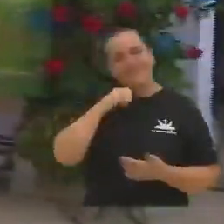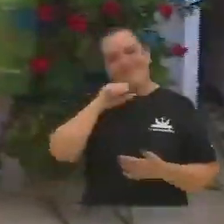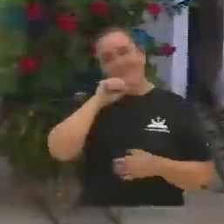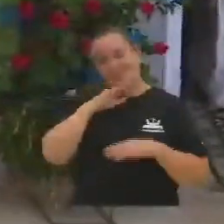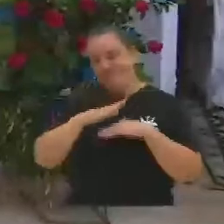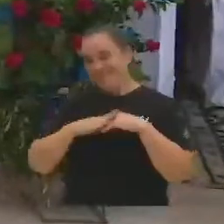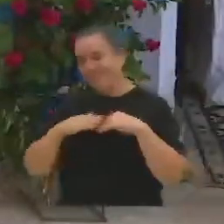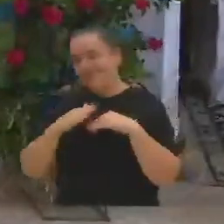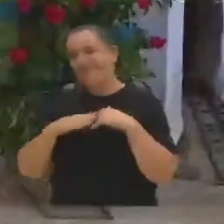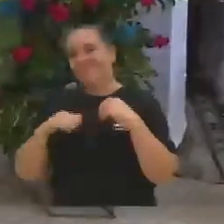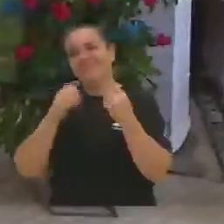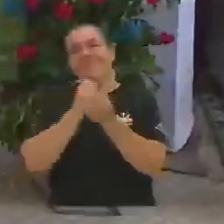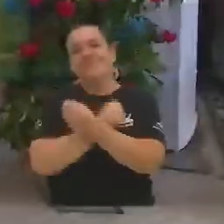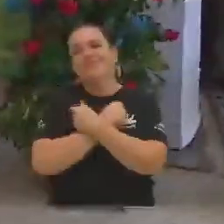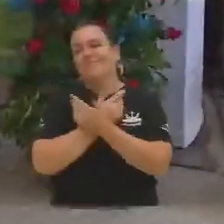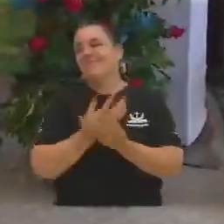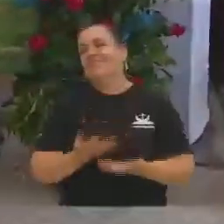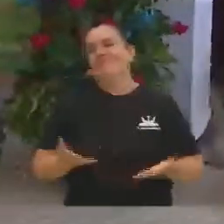Doce Mãe de